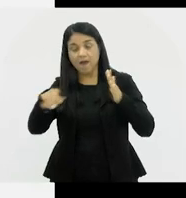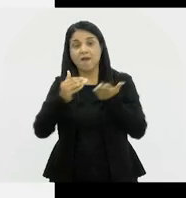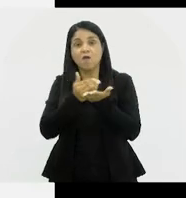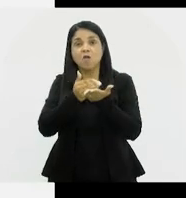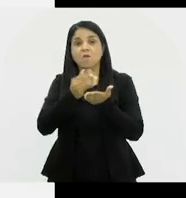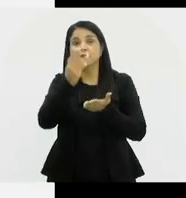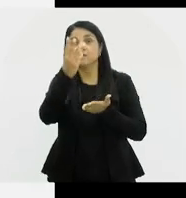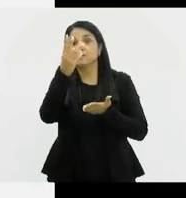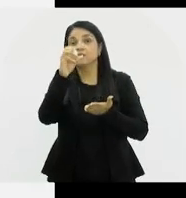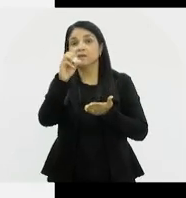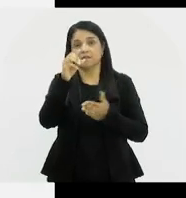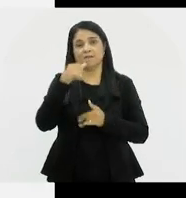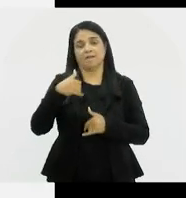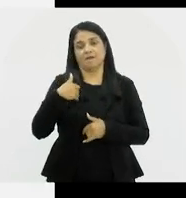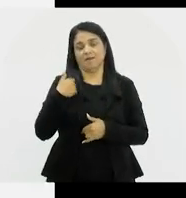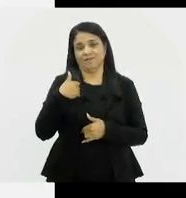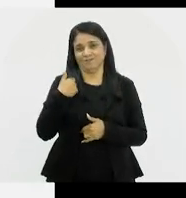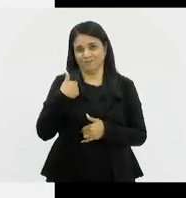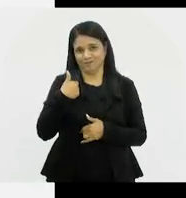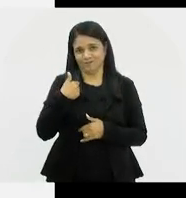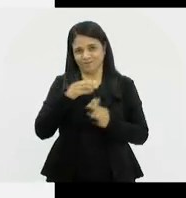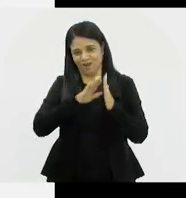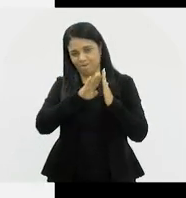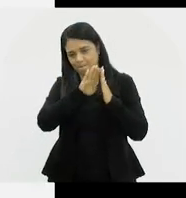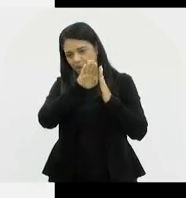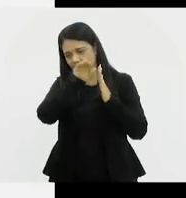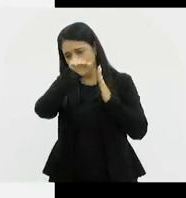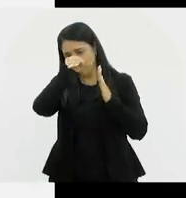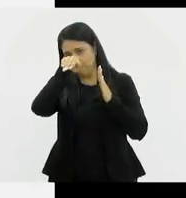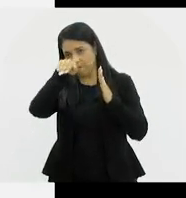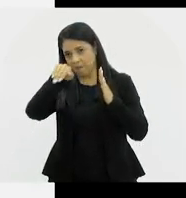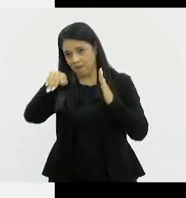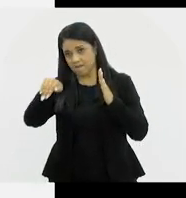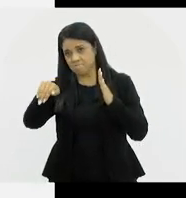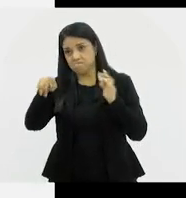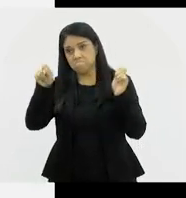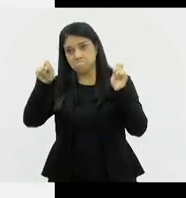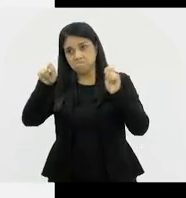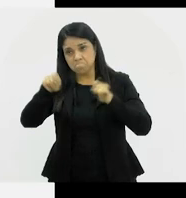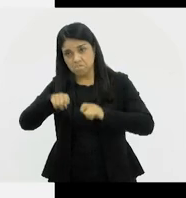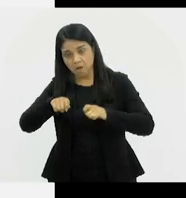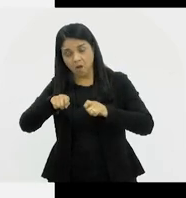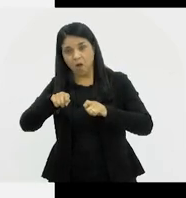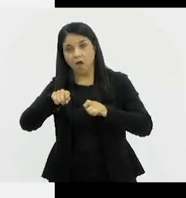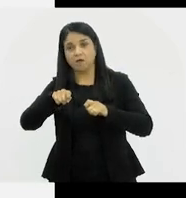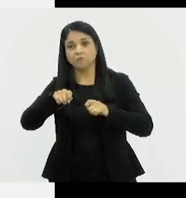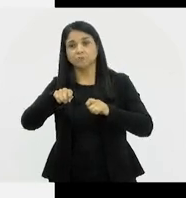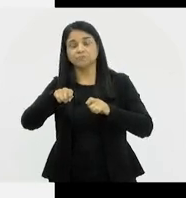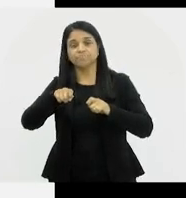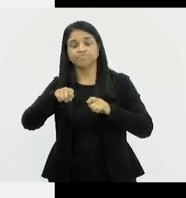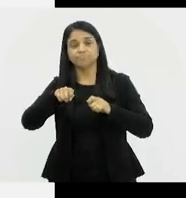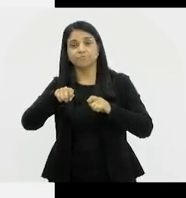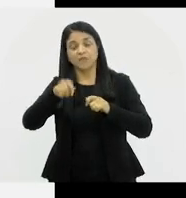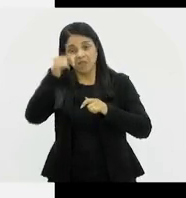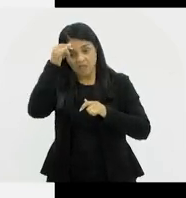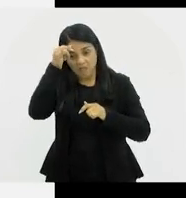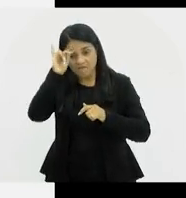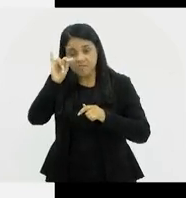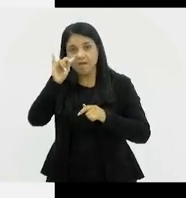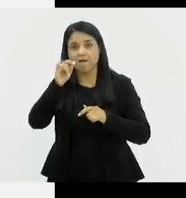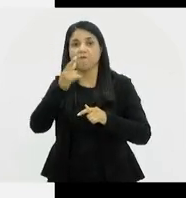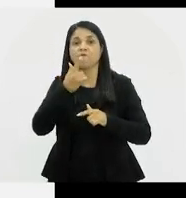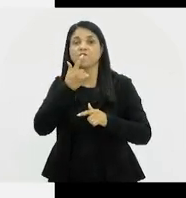evitar bastante a proximidade da linha vermelha que leva à incapacidade. Nós